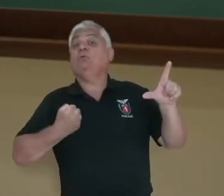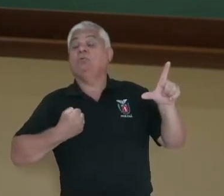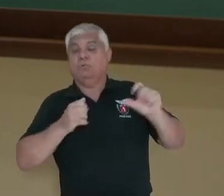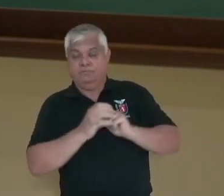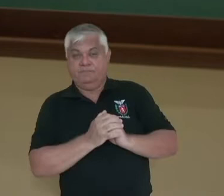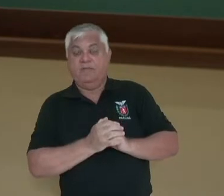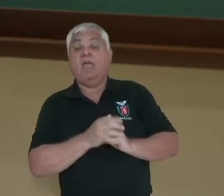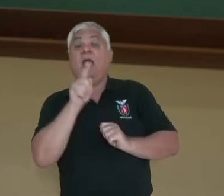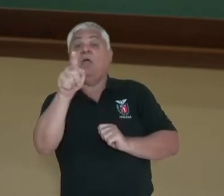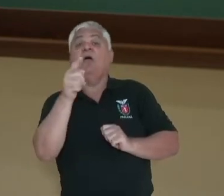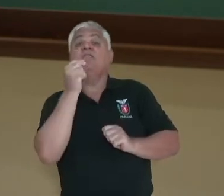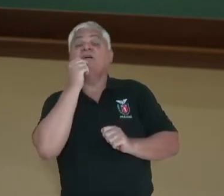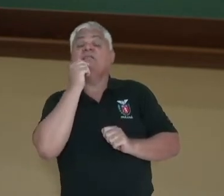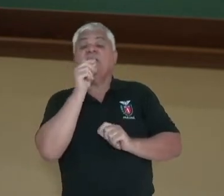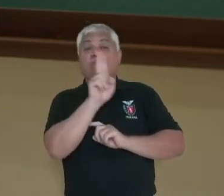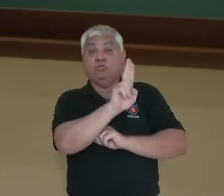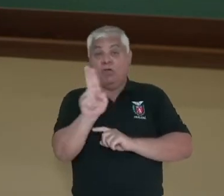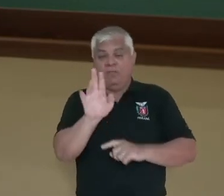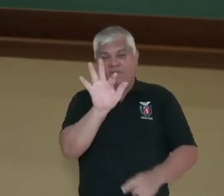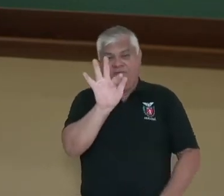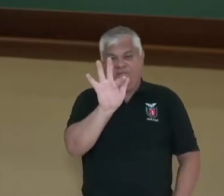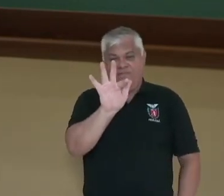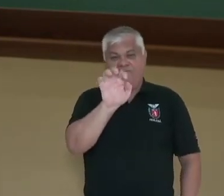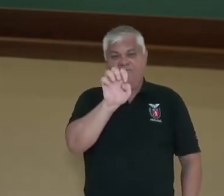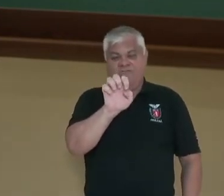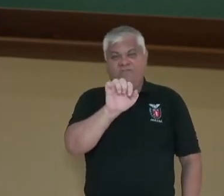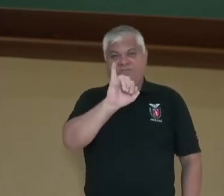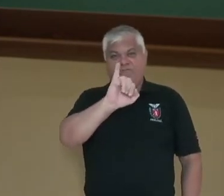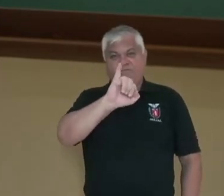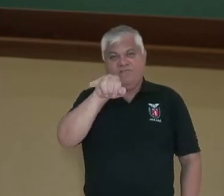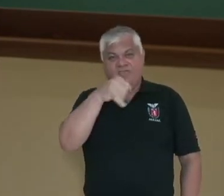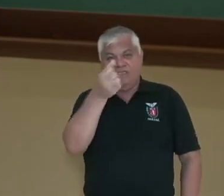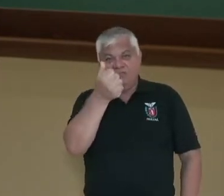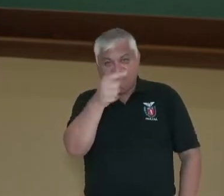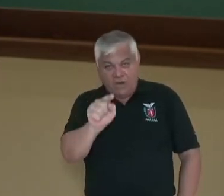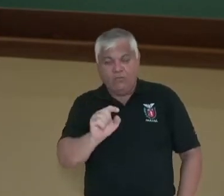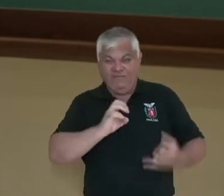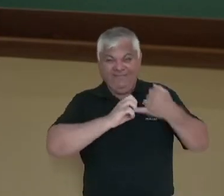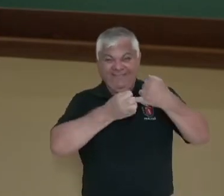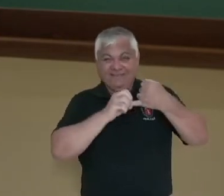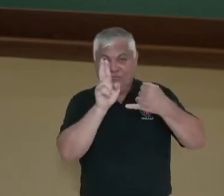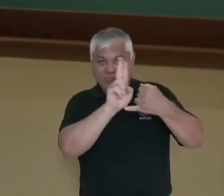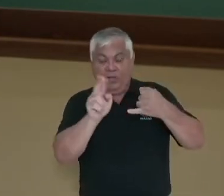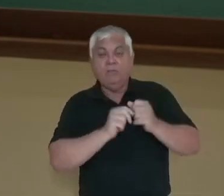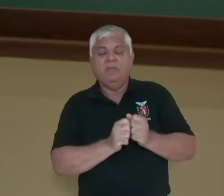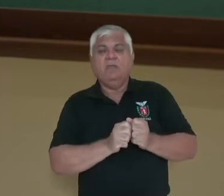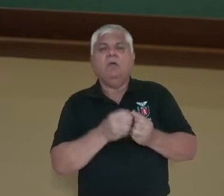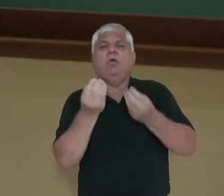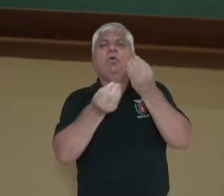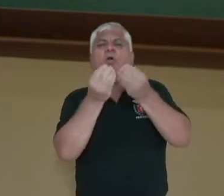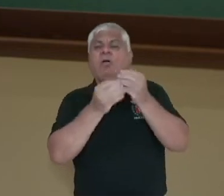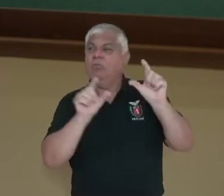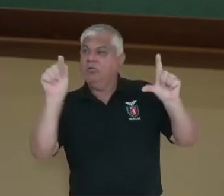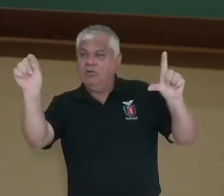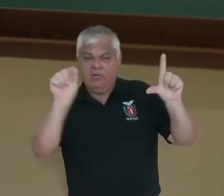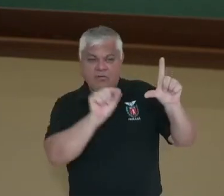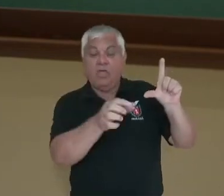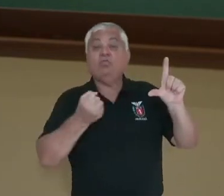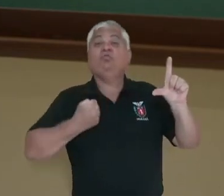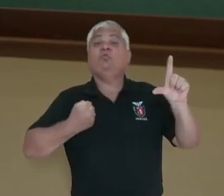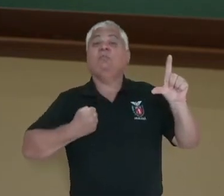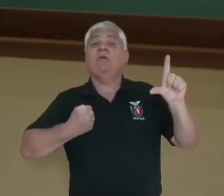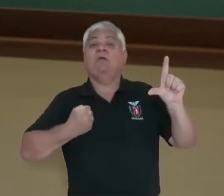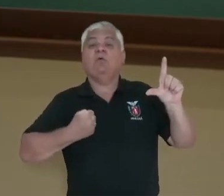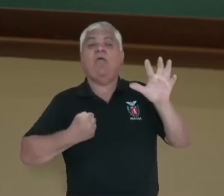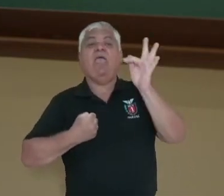Nós queremos escrever a palavra feijão numa matriz 2 por 3. Então, o que significa? Essa minha matriz vai